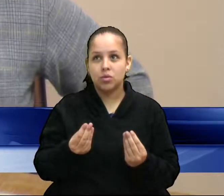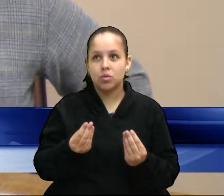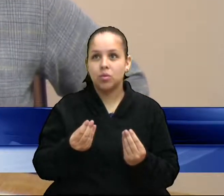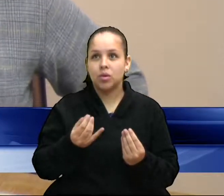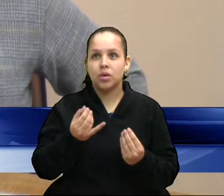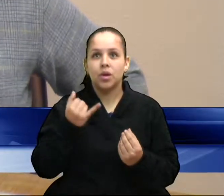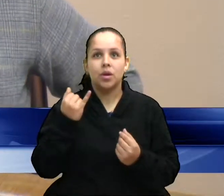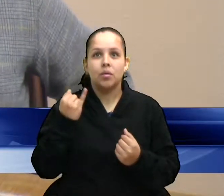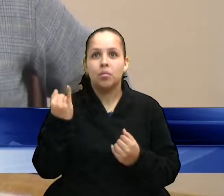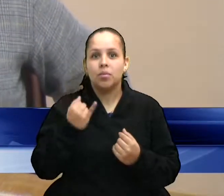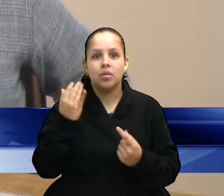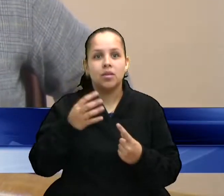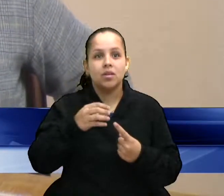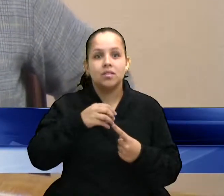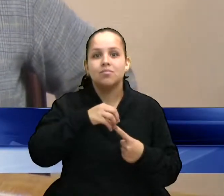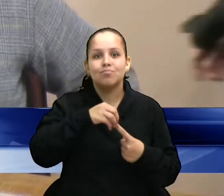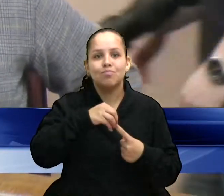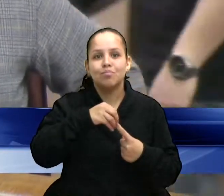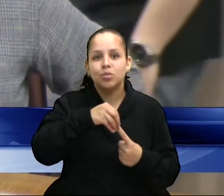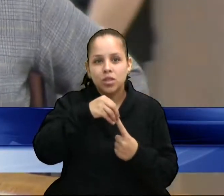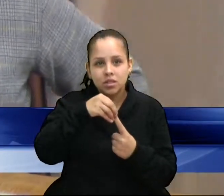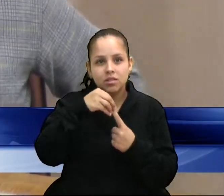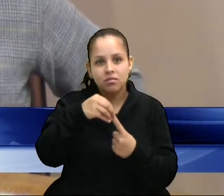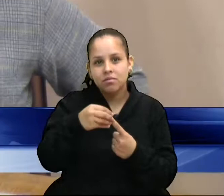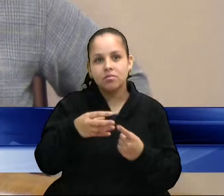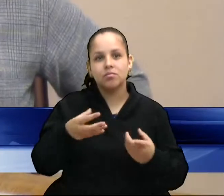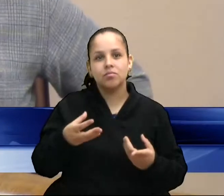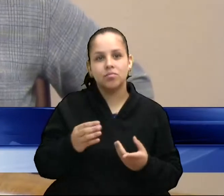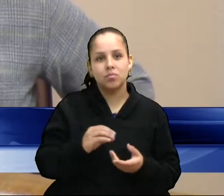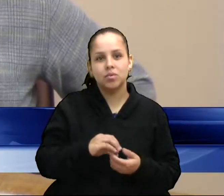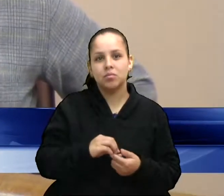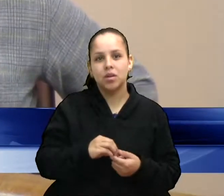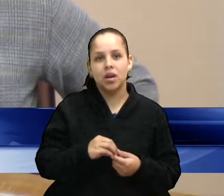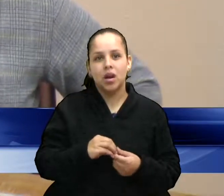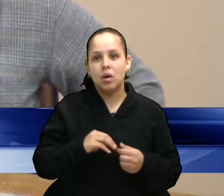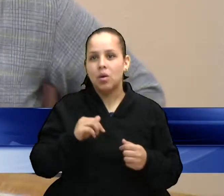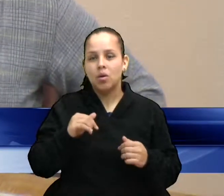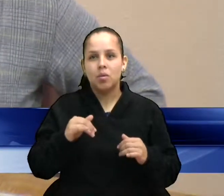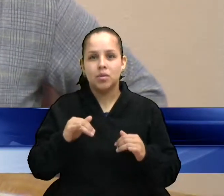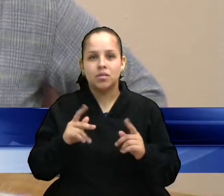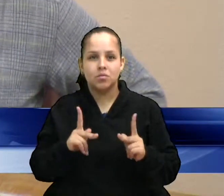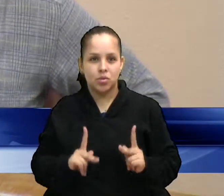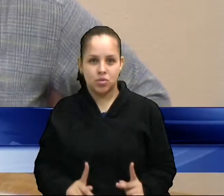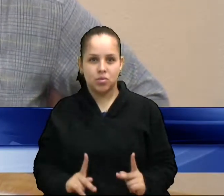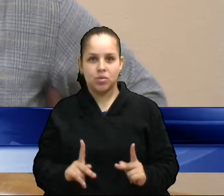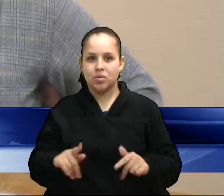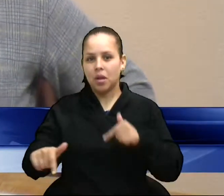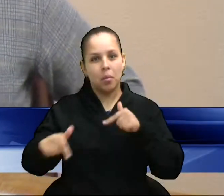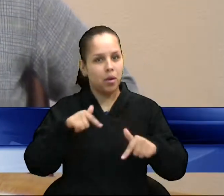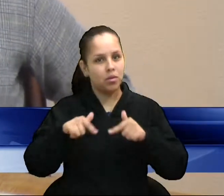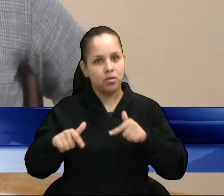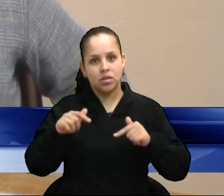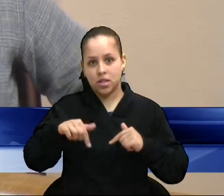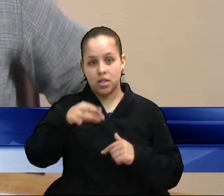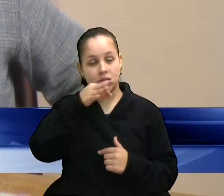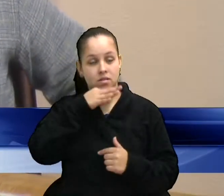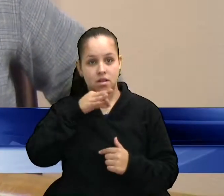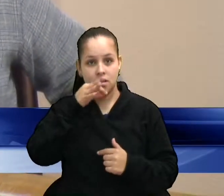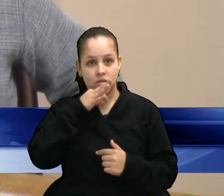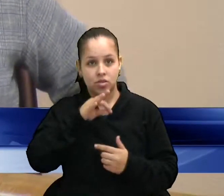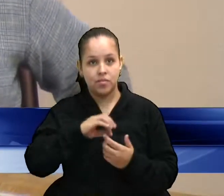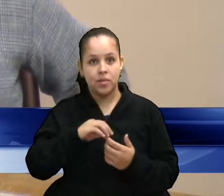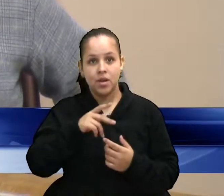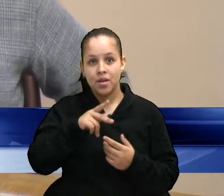mais seletivo que existe para as nossas empresas, para os nossos trabalhadores da nossa cidade, nós estamos falando